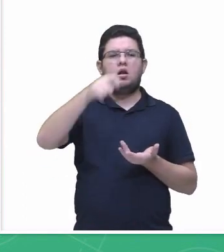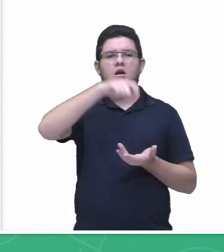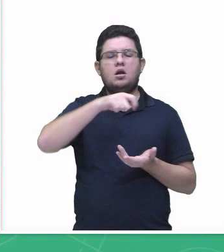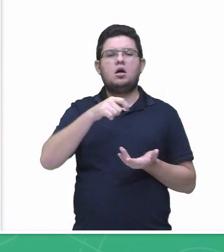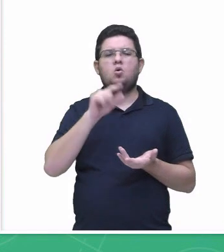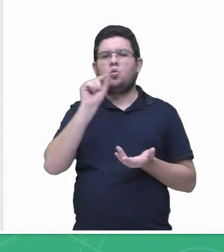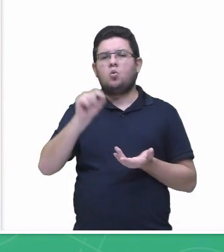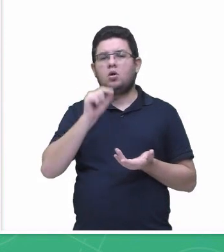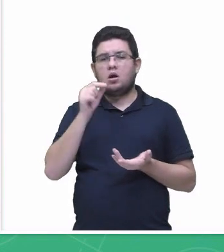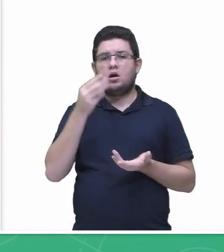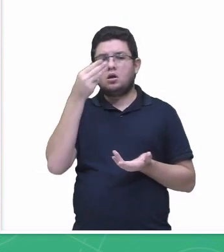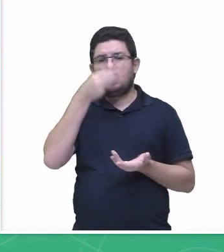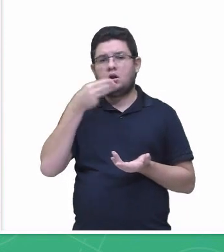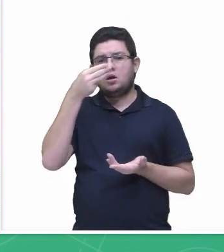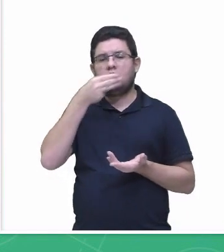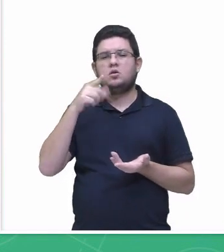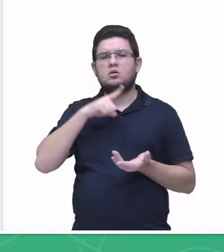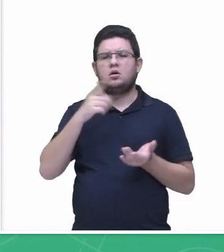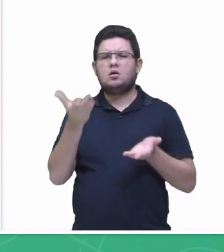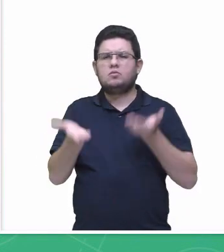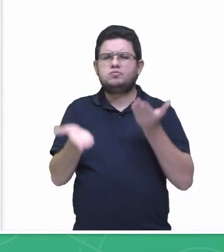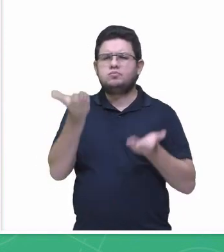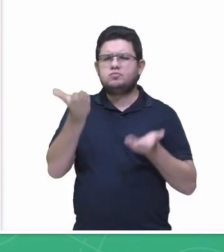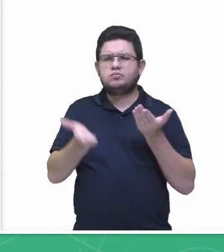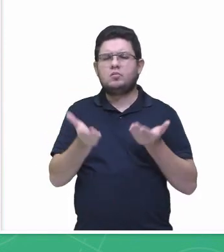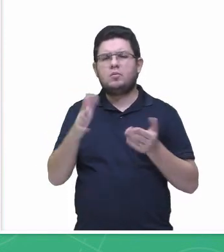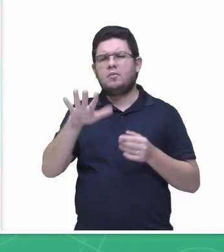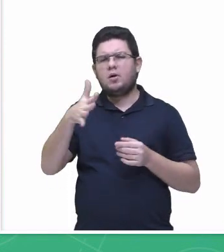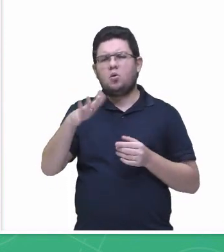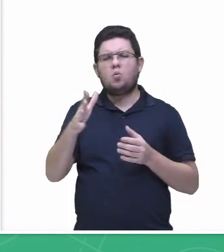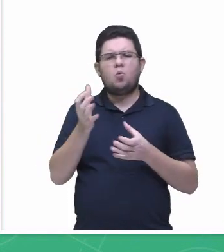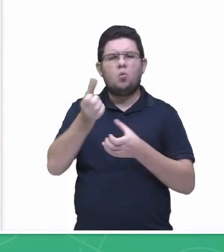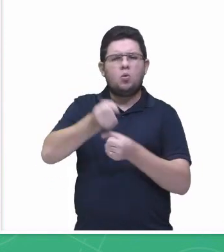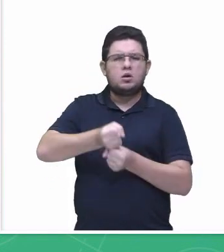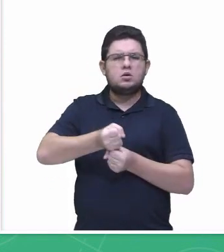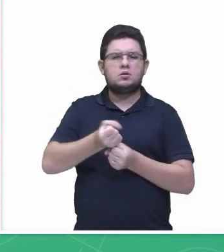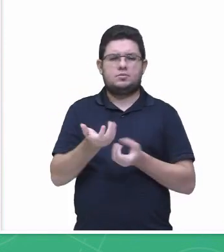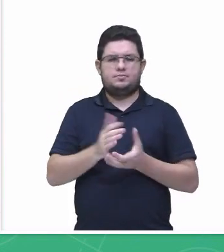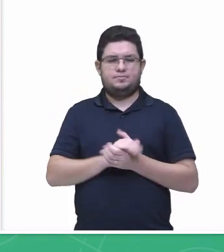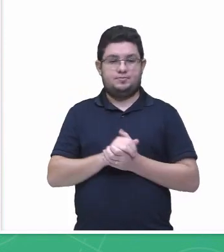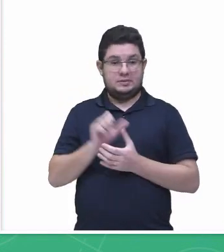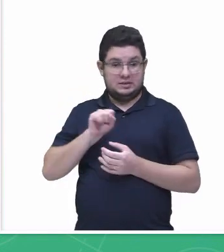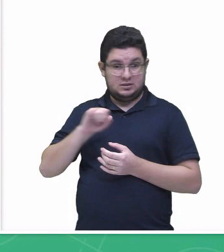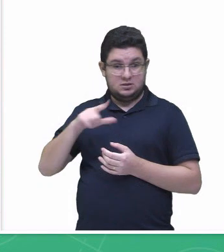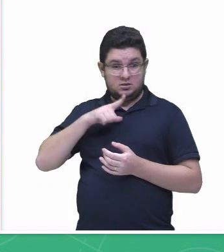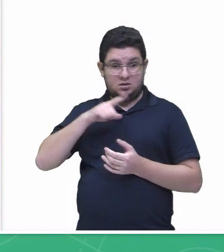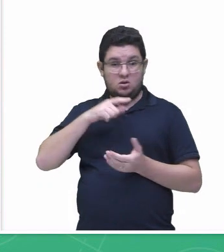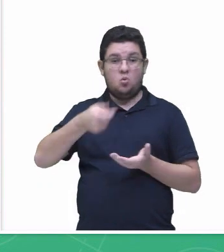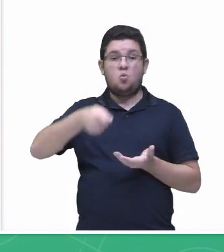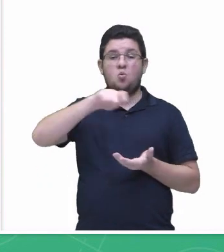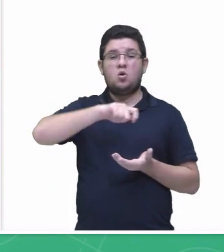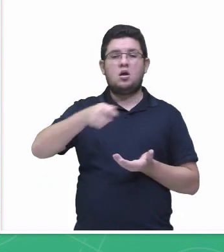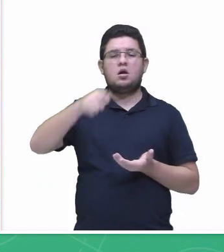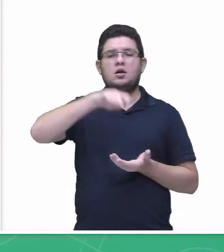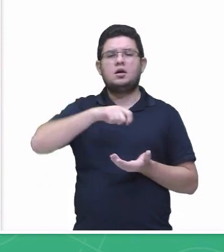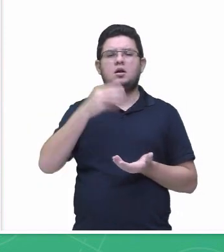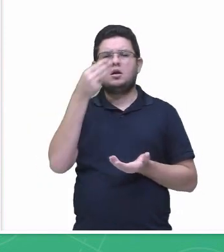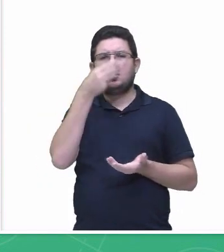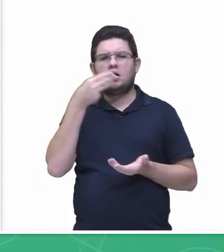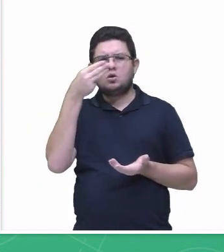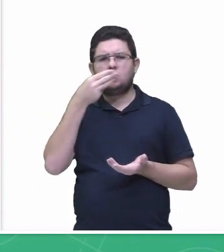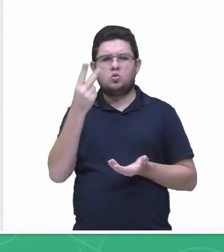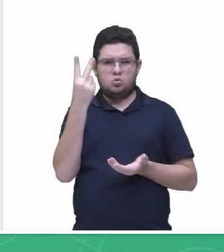coloca aqui 2 colheres de sopa de açúcar, e sendo que